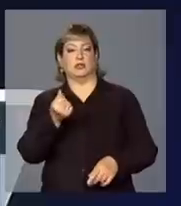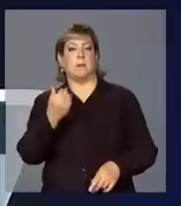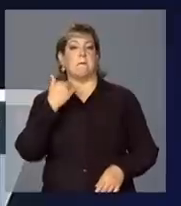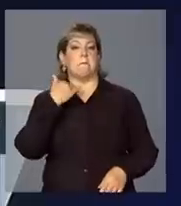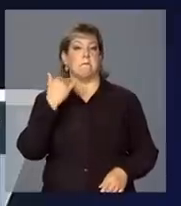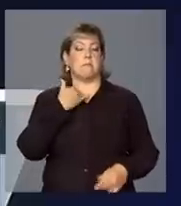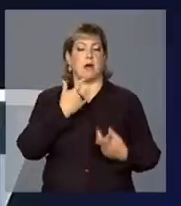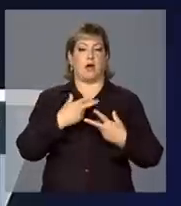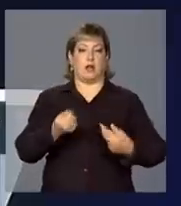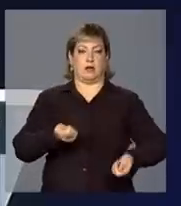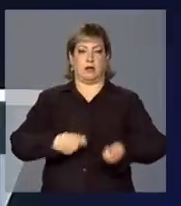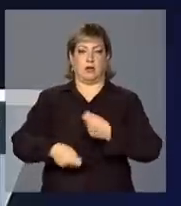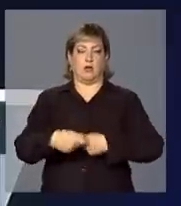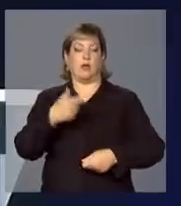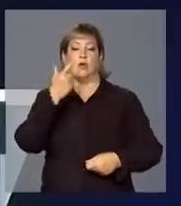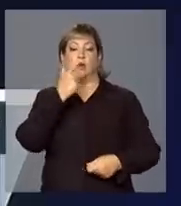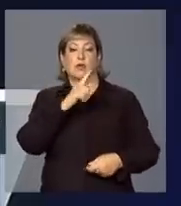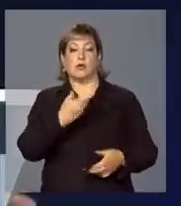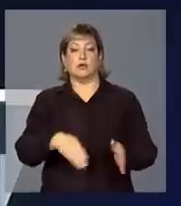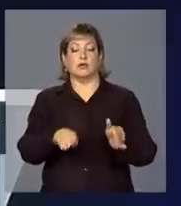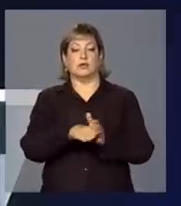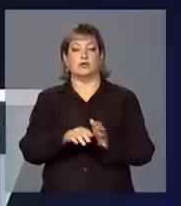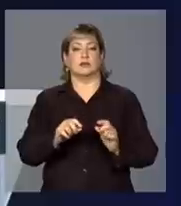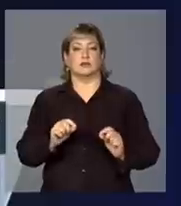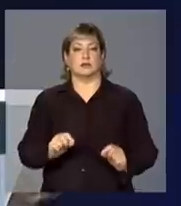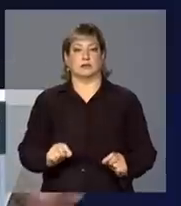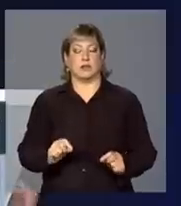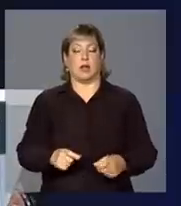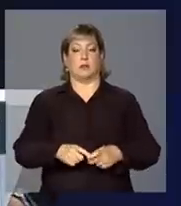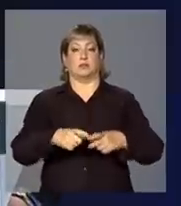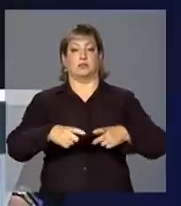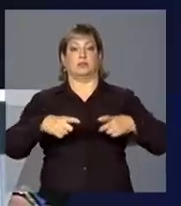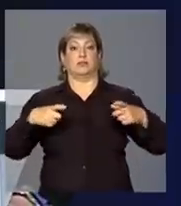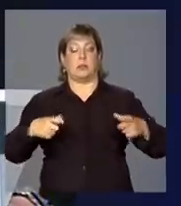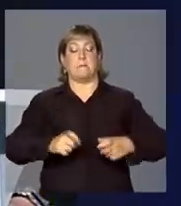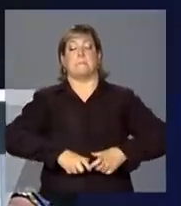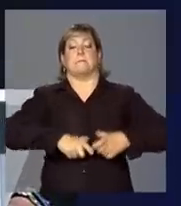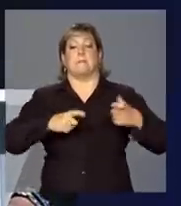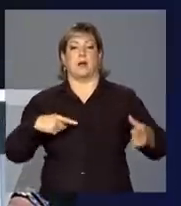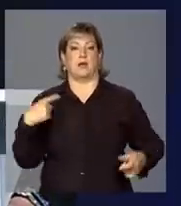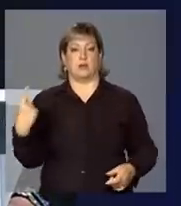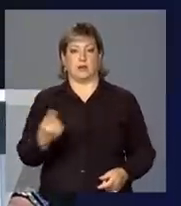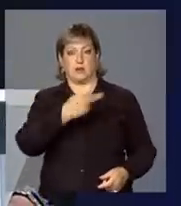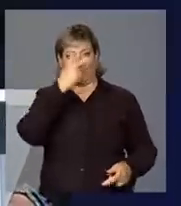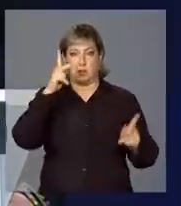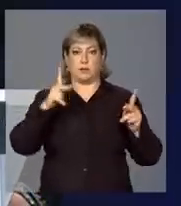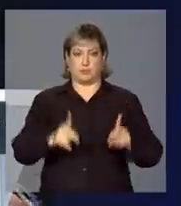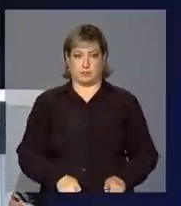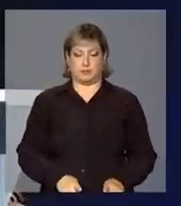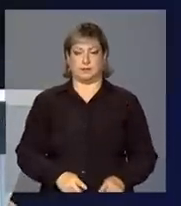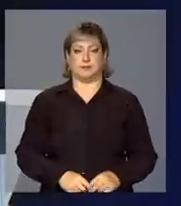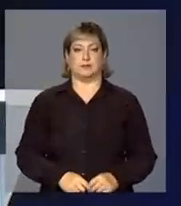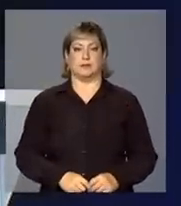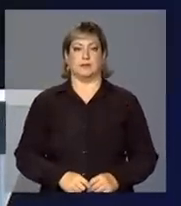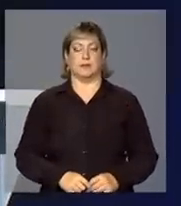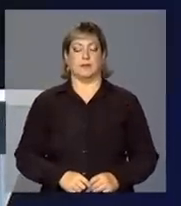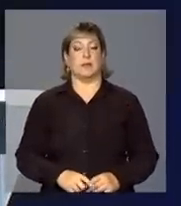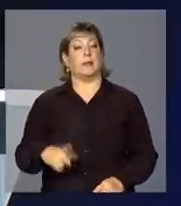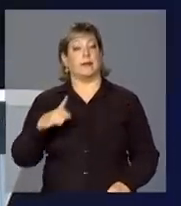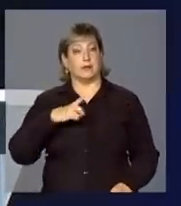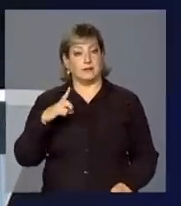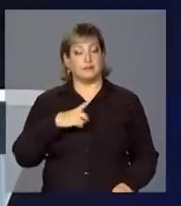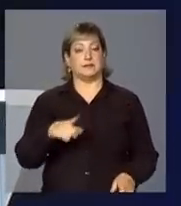financeiros atingir a ampla maioria da população. E